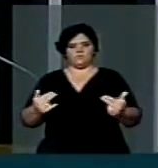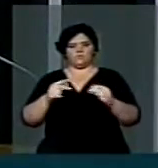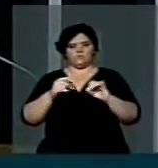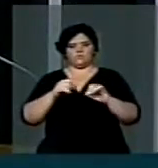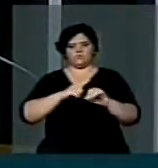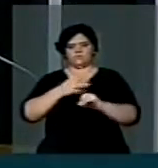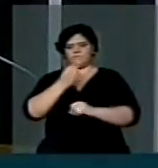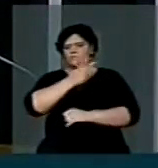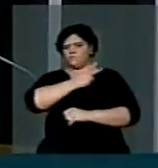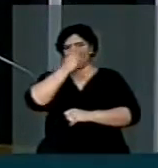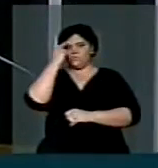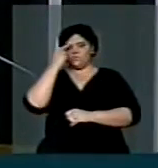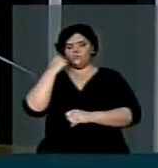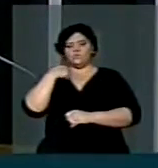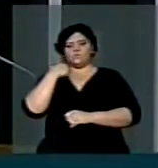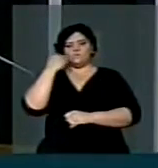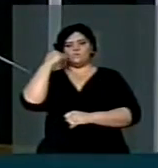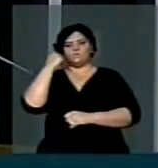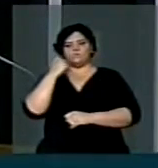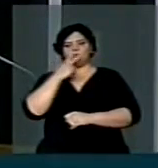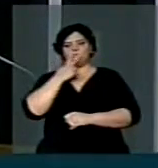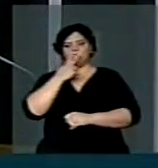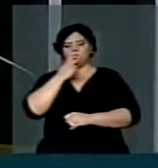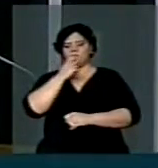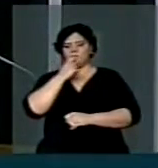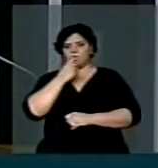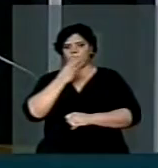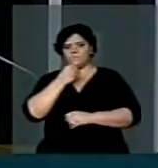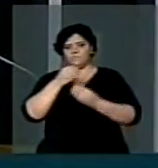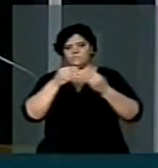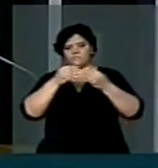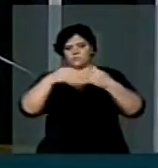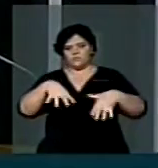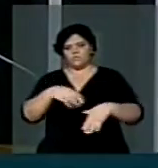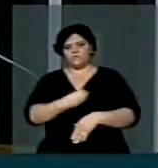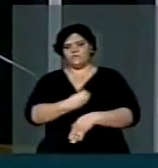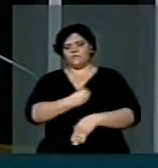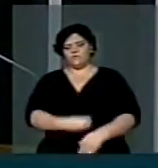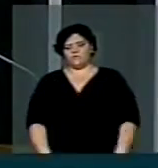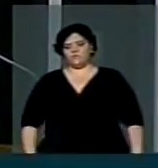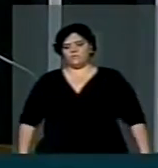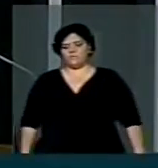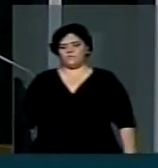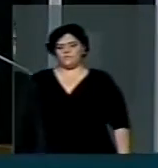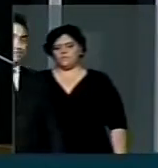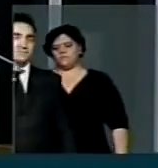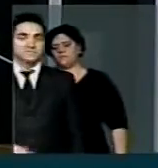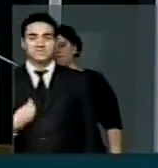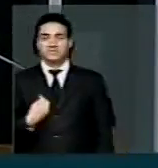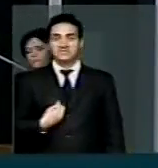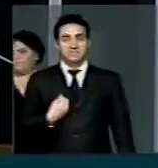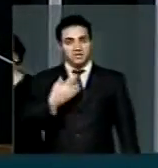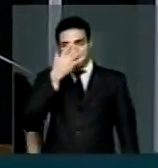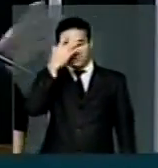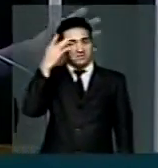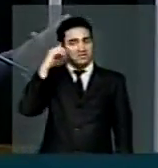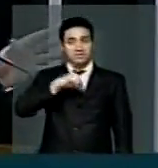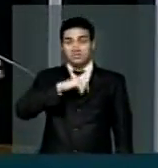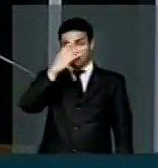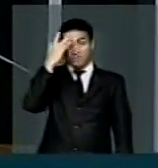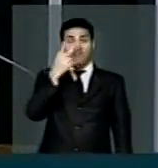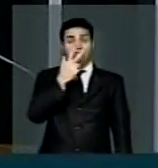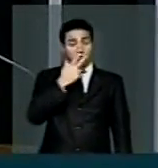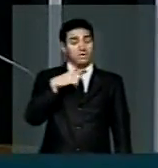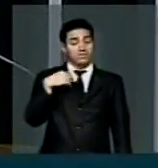aglomerações. A gente sabe que o cigarro ainda é muito prejudicial à saúde das pessoas e quem fuma vai ter